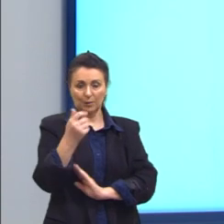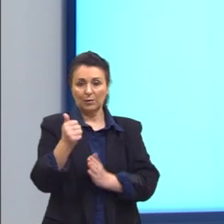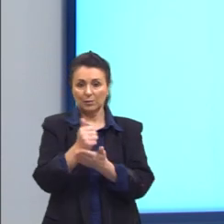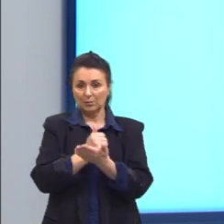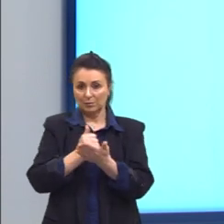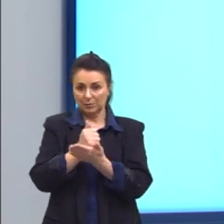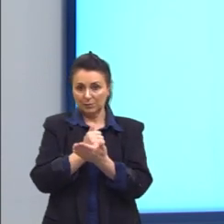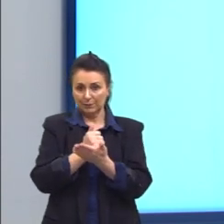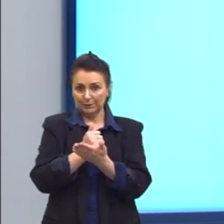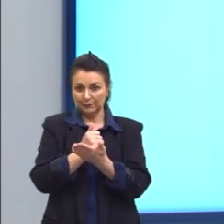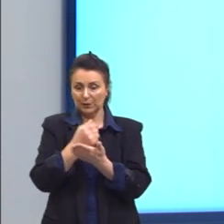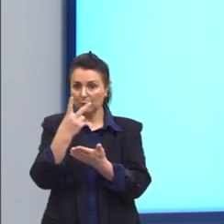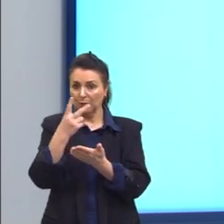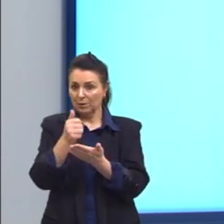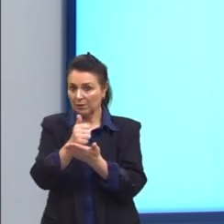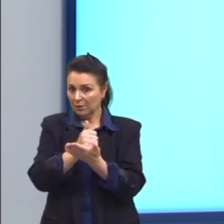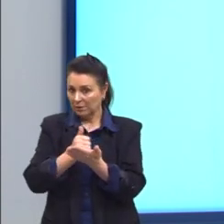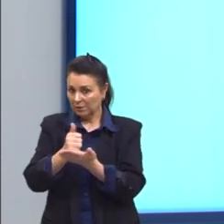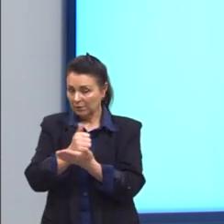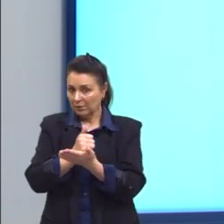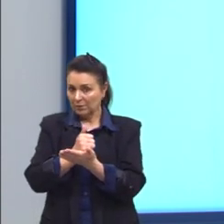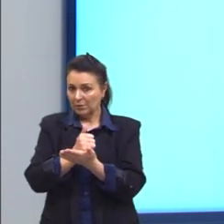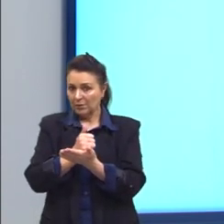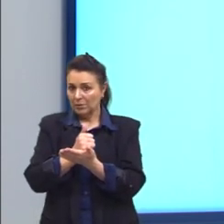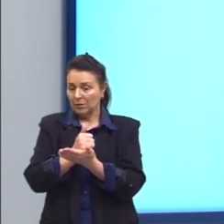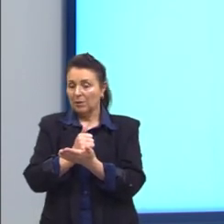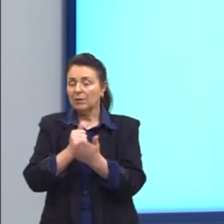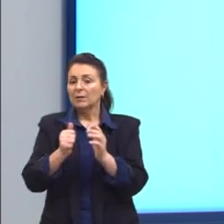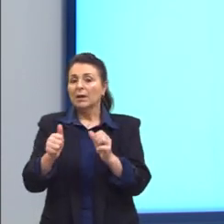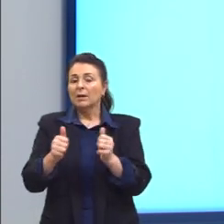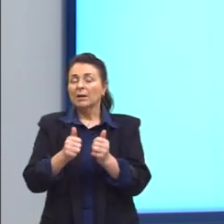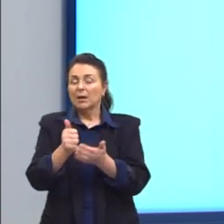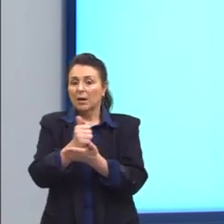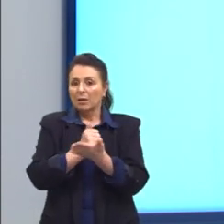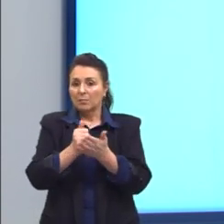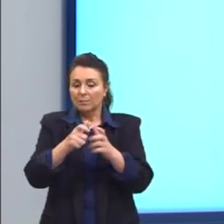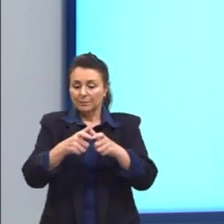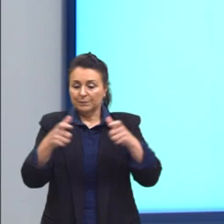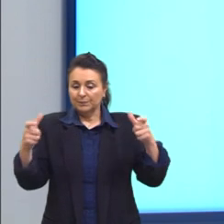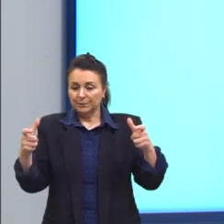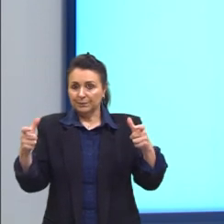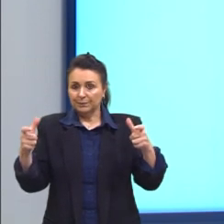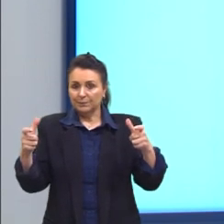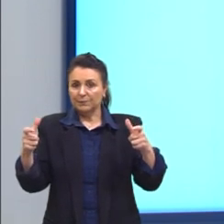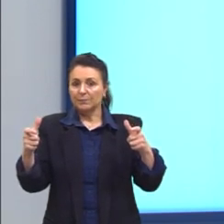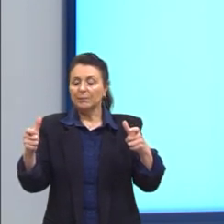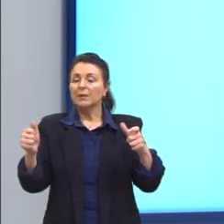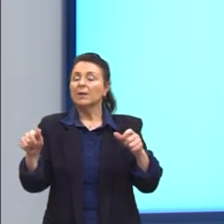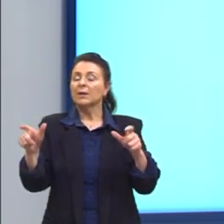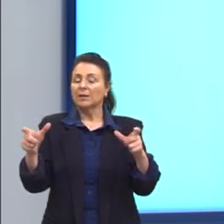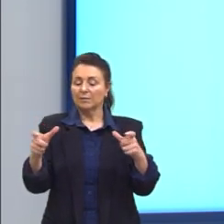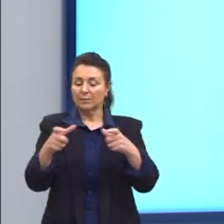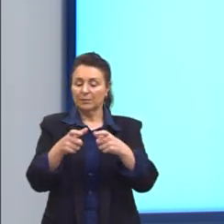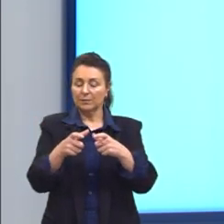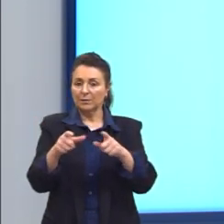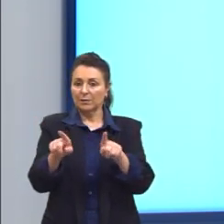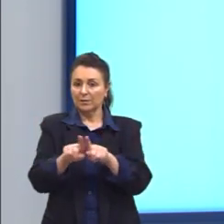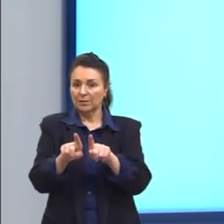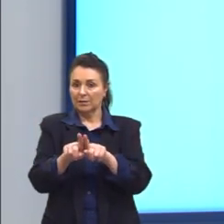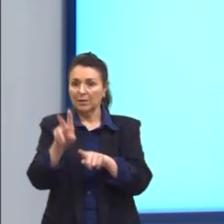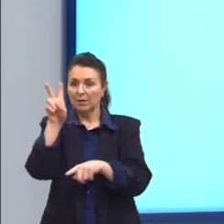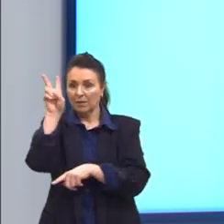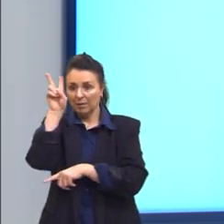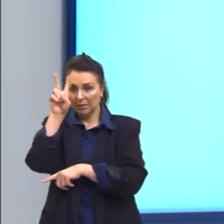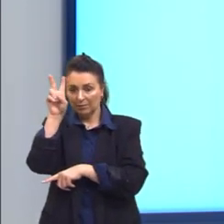sempre vai ter duas bases Então eu tenho a área da base maior EA área da base menor Lembrando que as